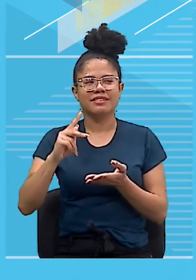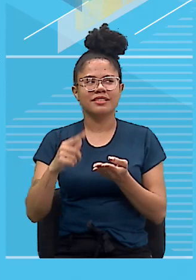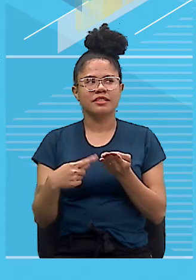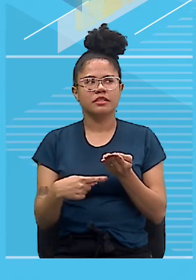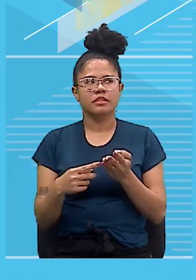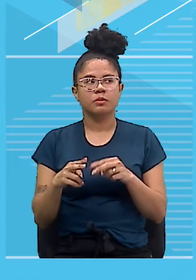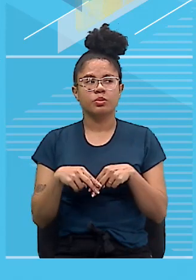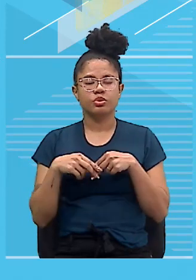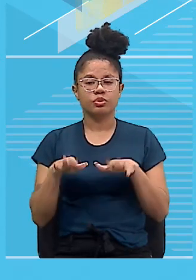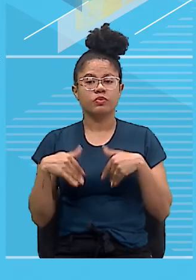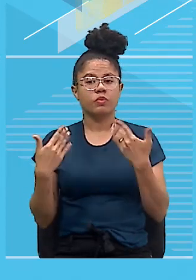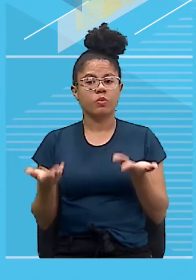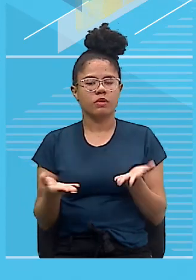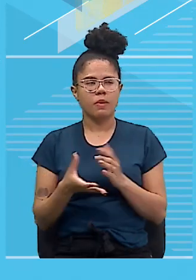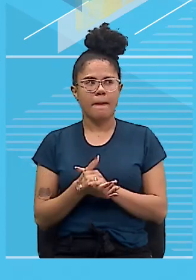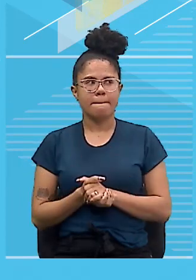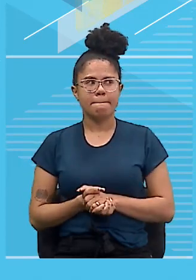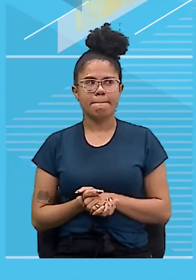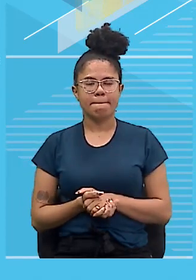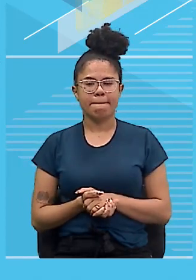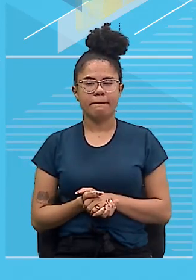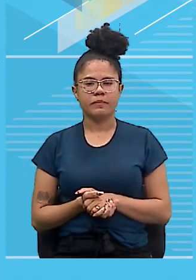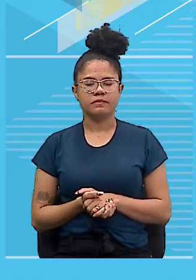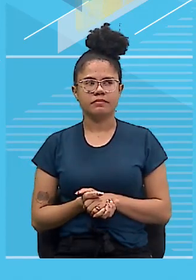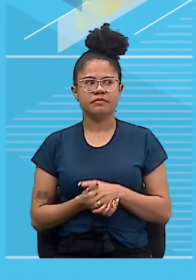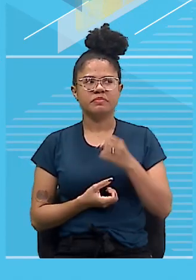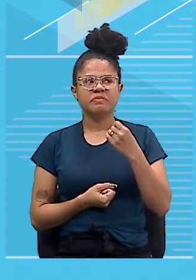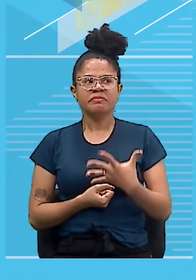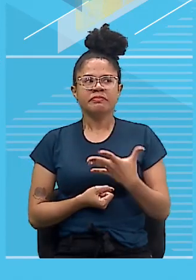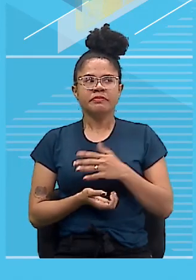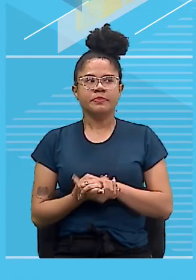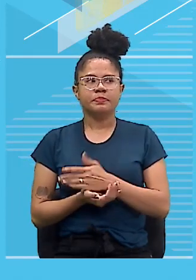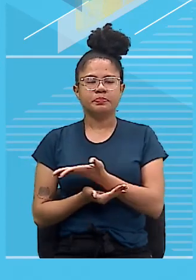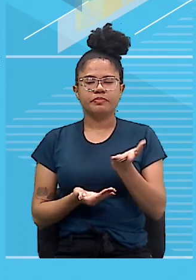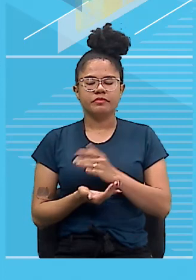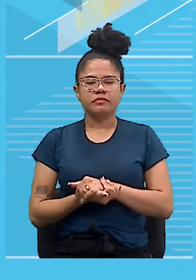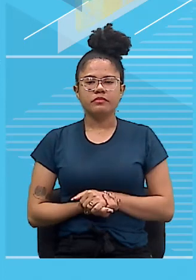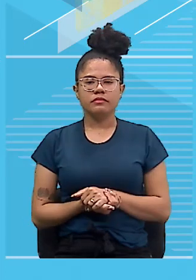qual o motivo do conflito filhinhos lá vai filho lá vai